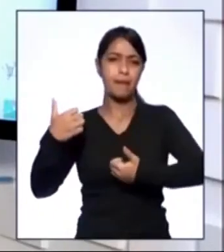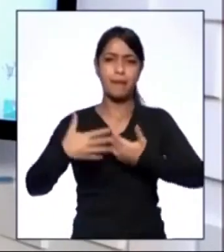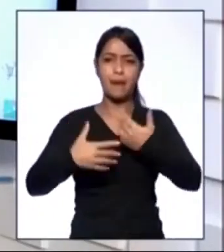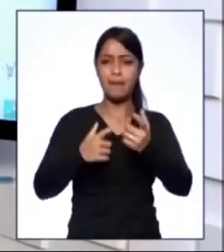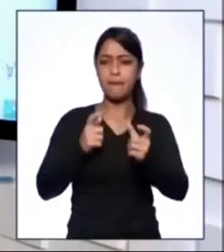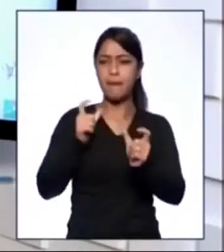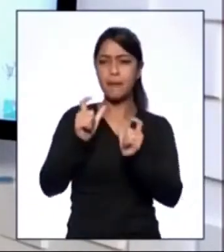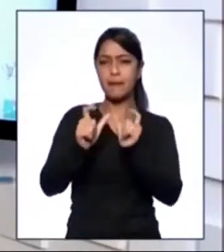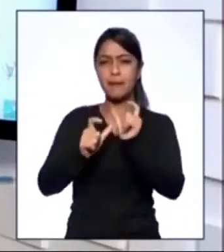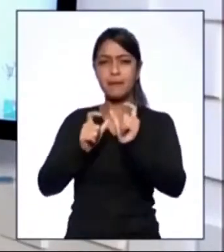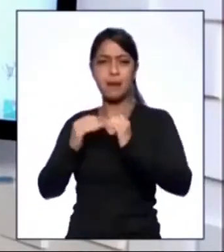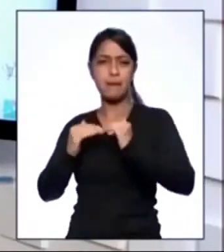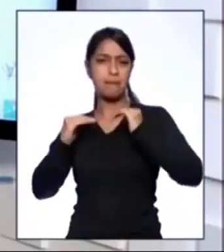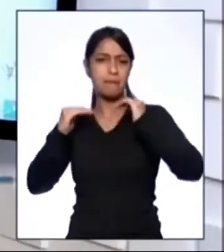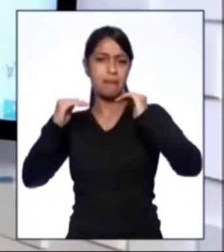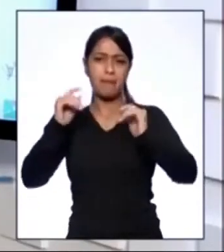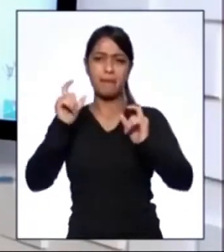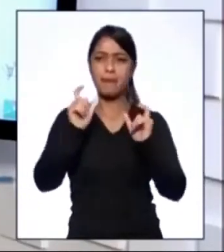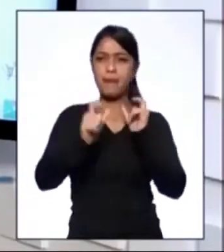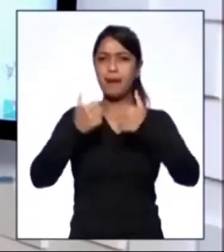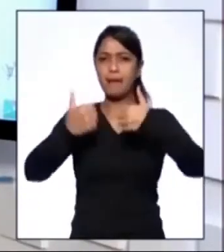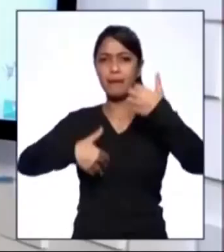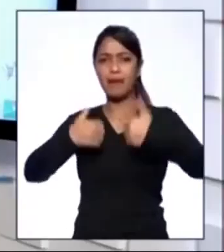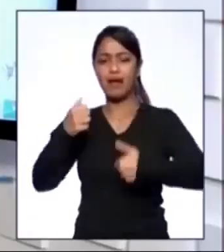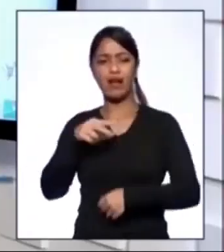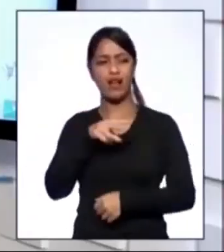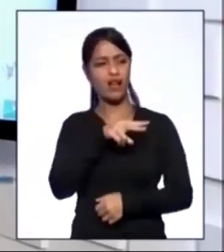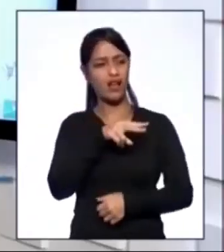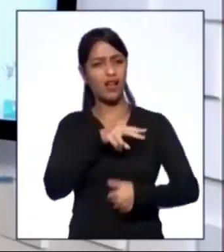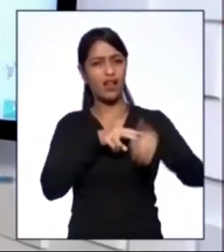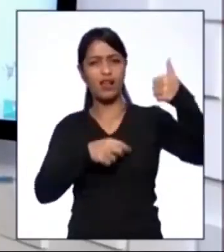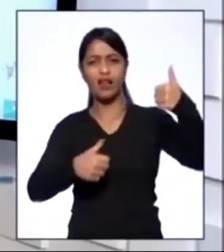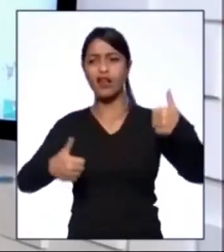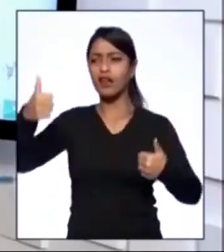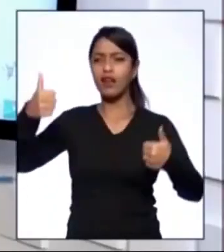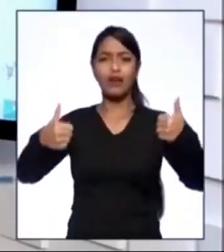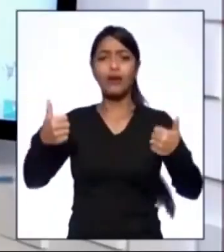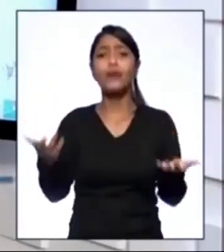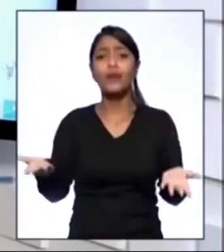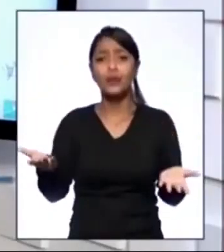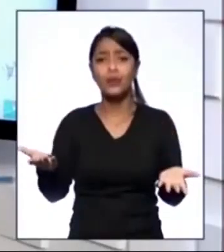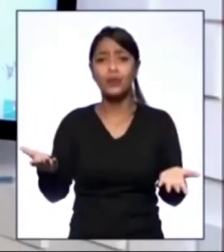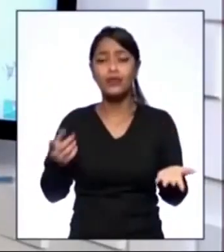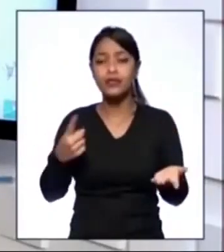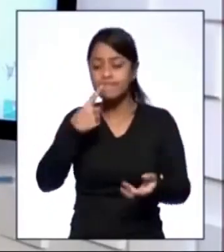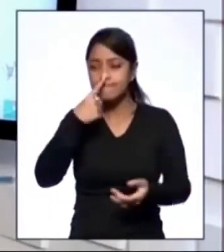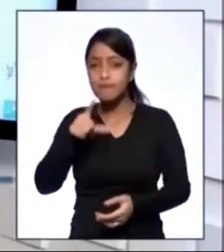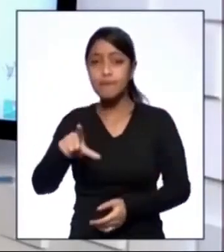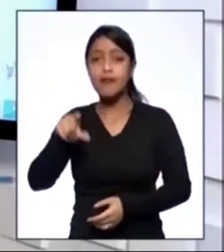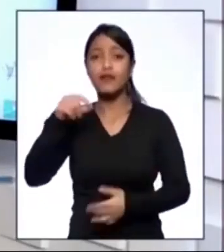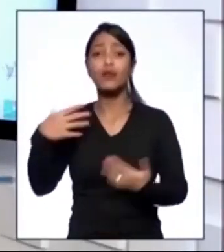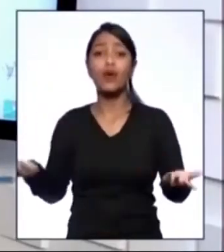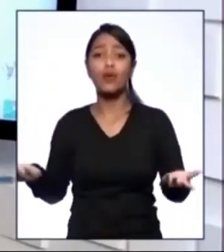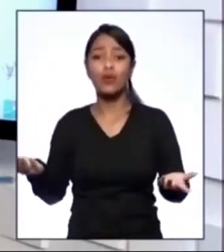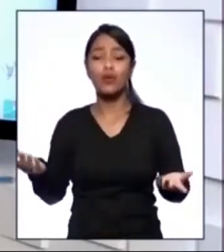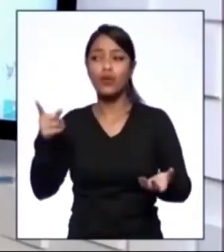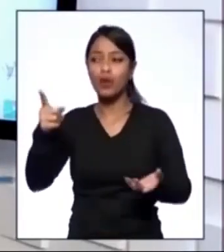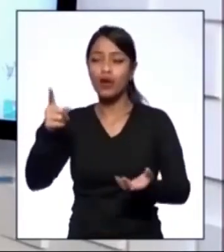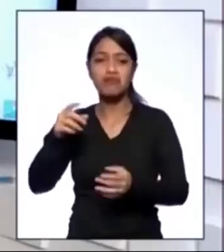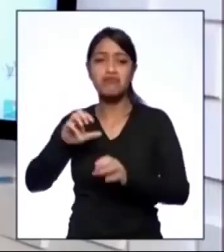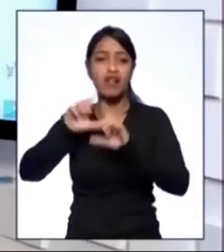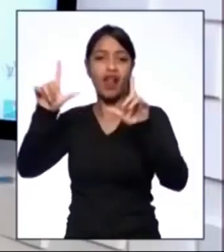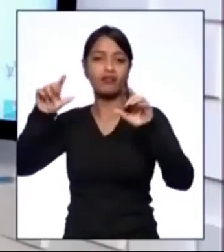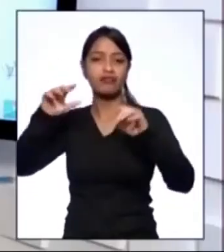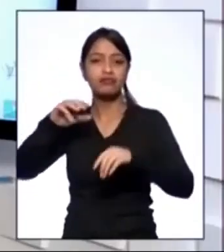palavras difíceis, com umas frases recortadas, uns negócios... O que você prefere? Você prefere a objetividade e a